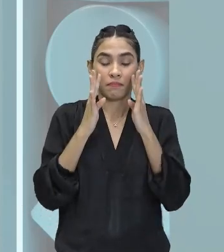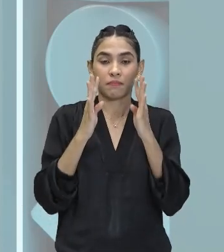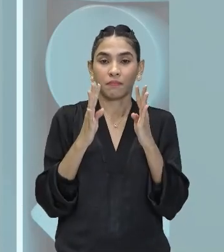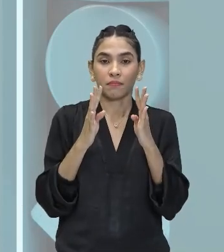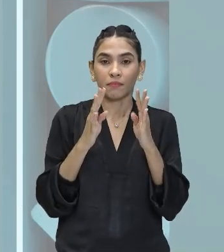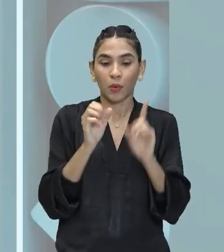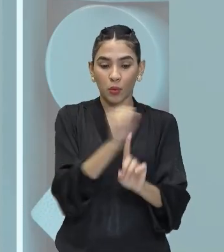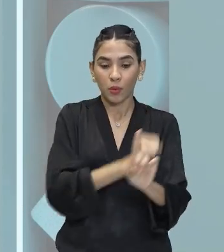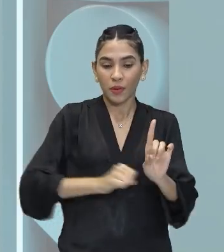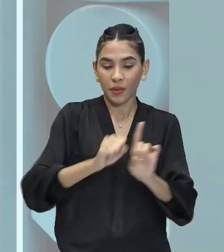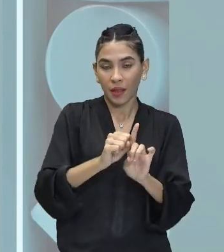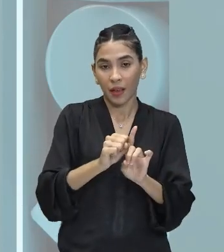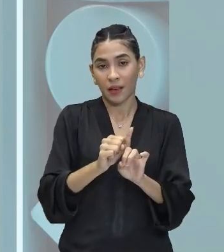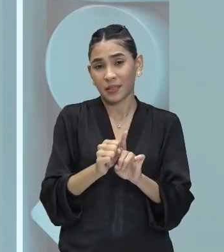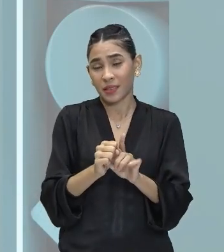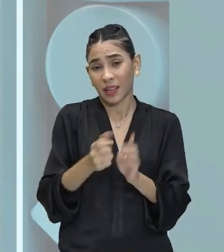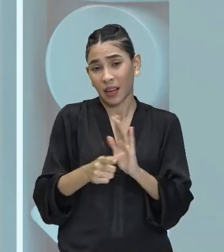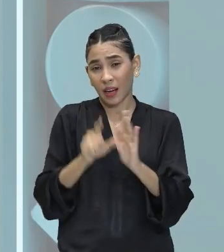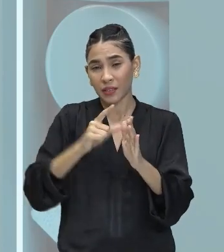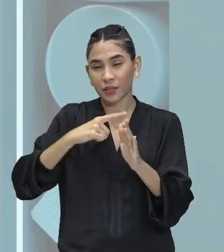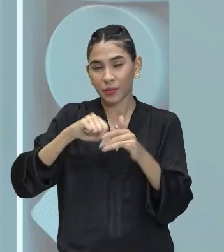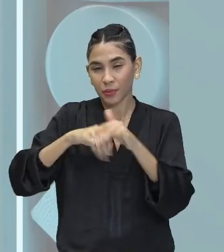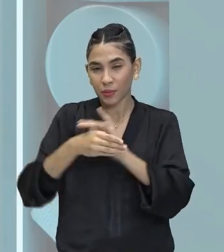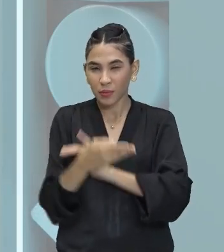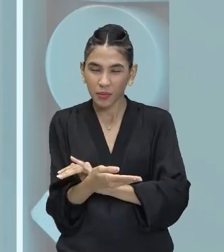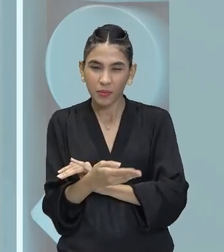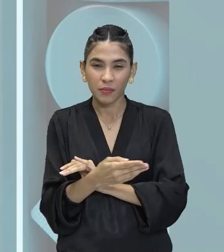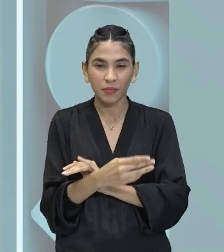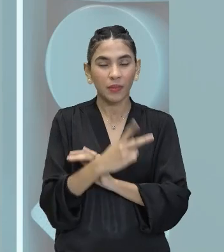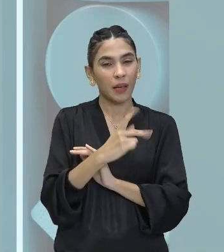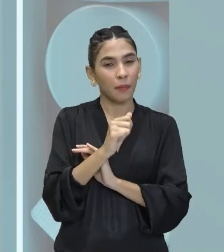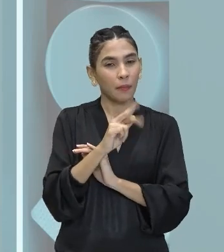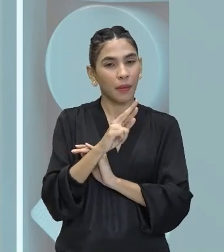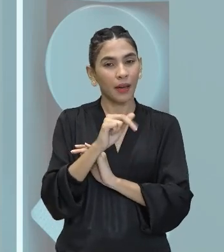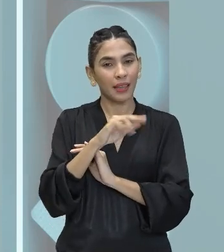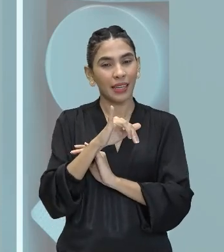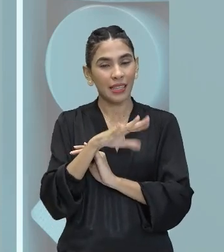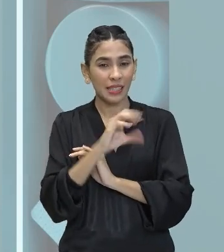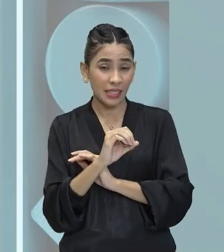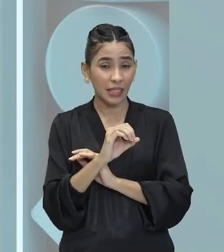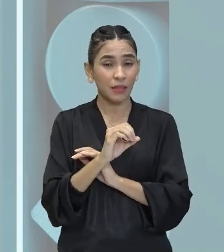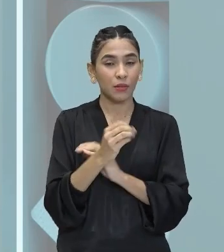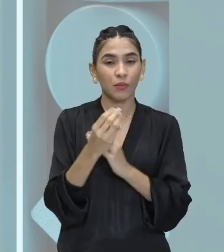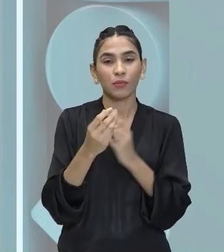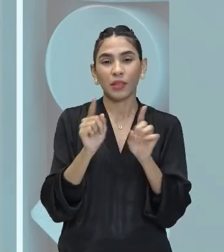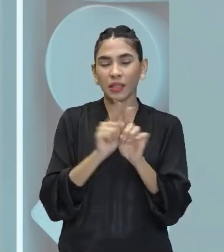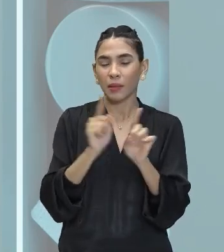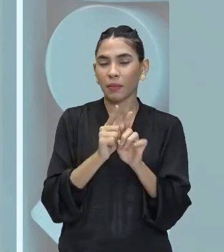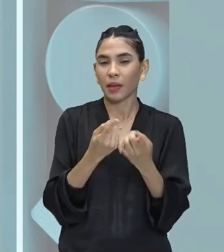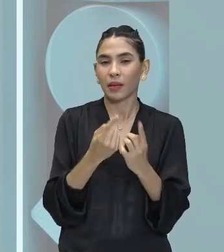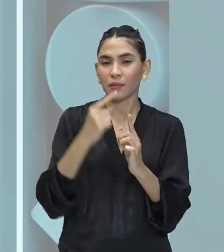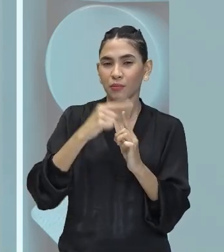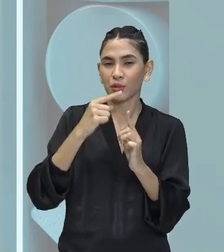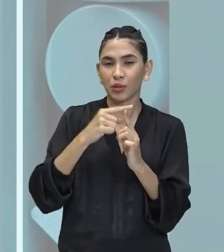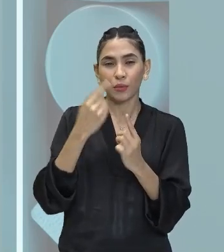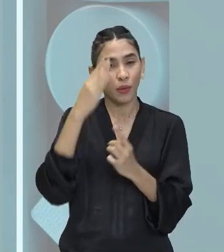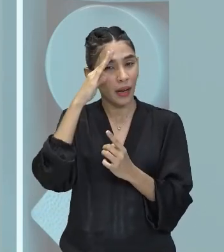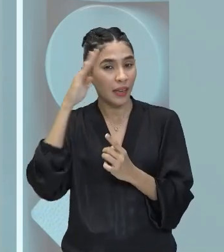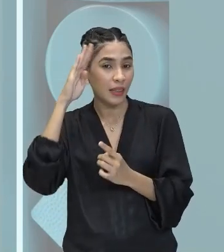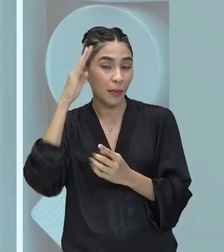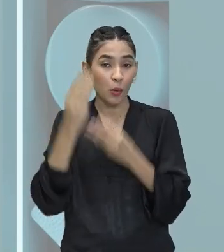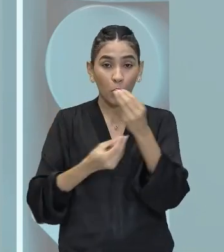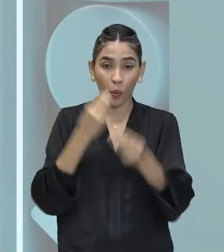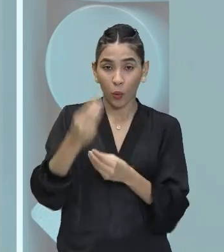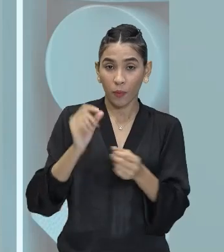era, até então, acostumada ao jeito mais parnasiano e acadêmico de fazer arte. E aí, um desses